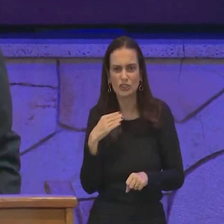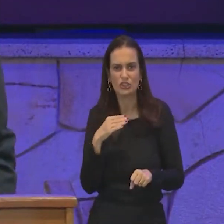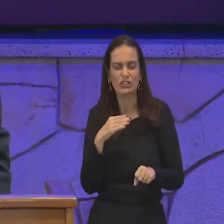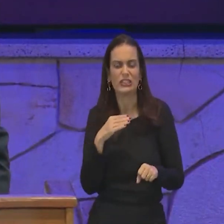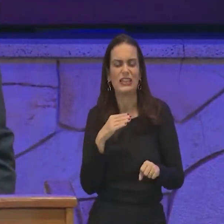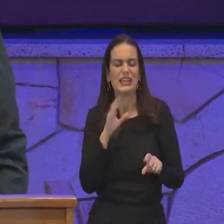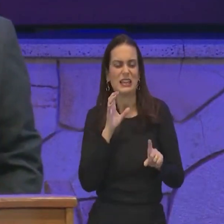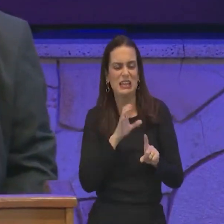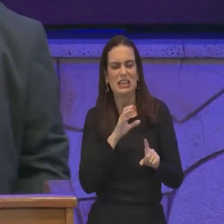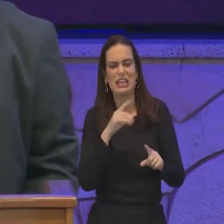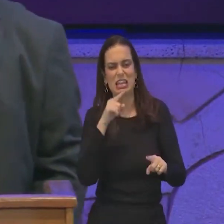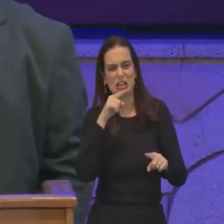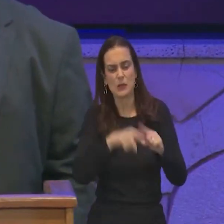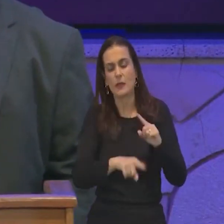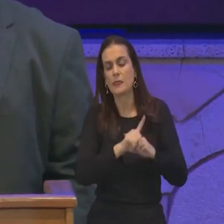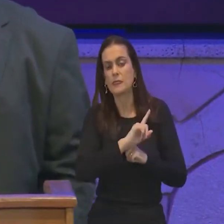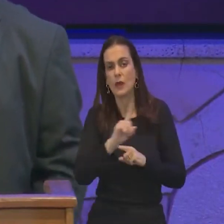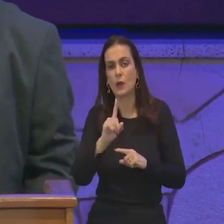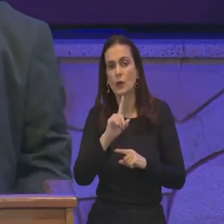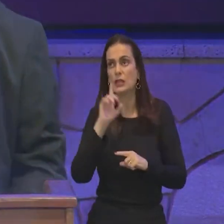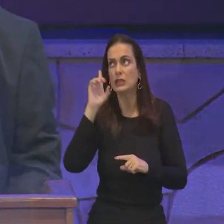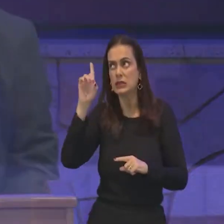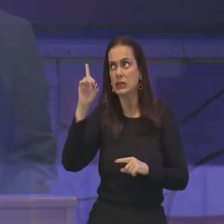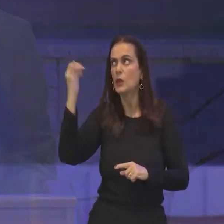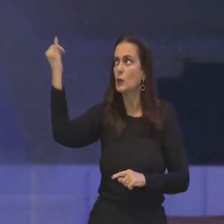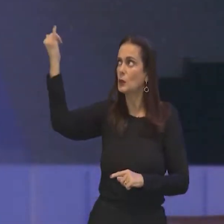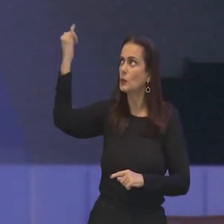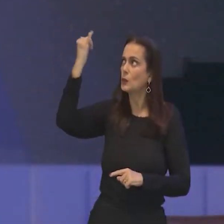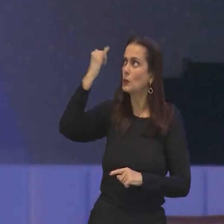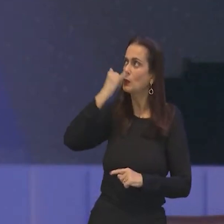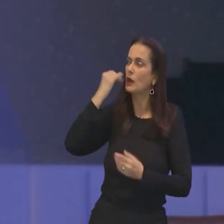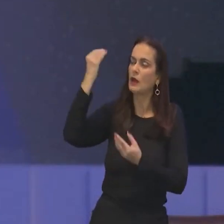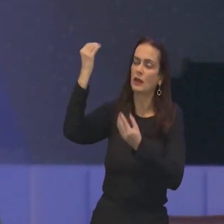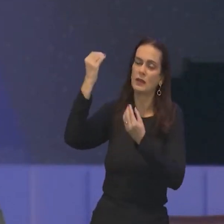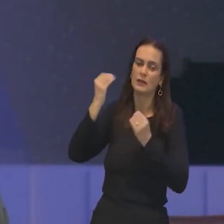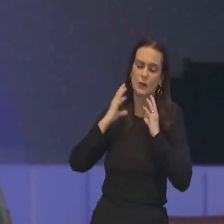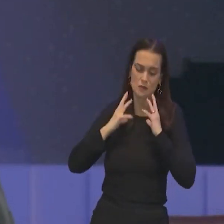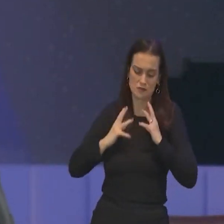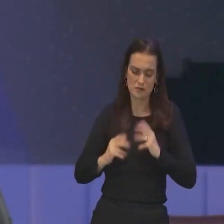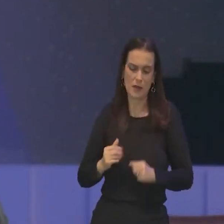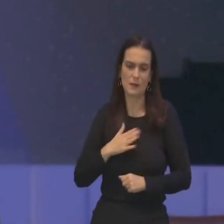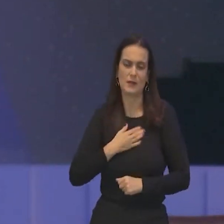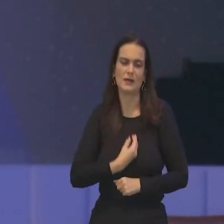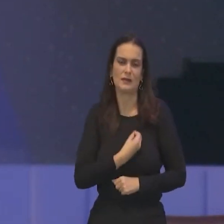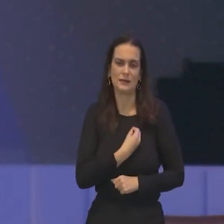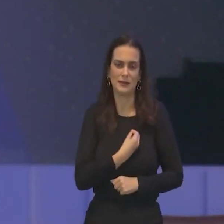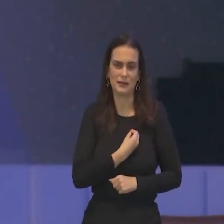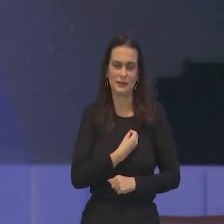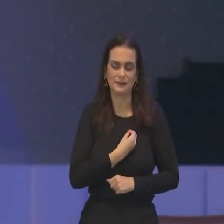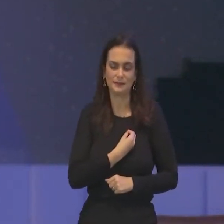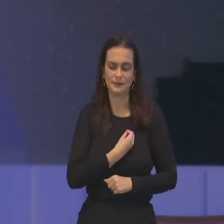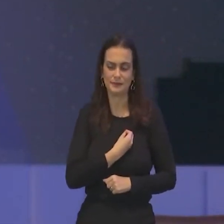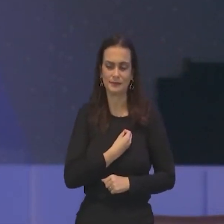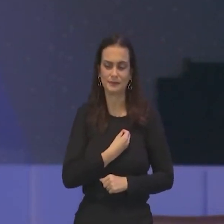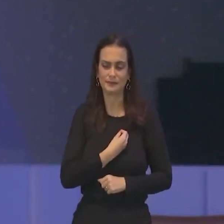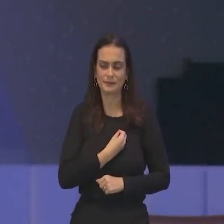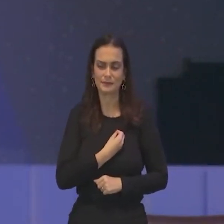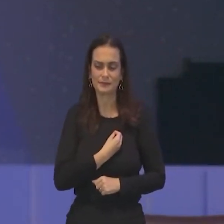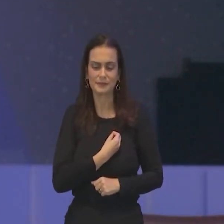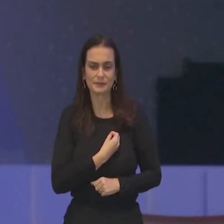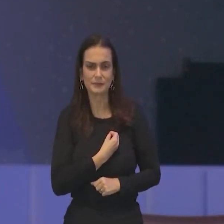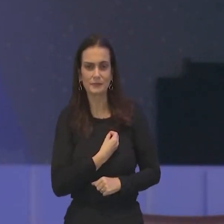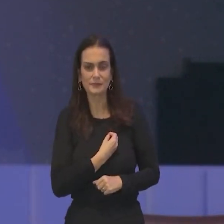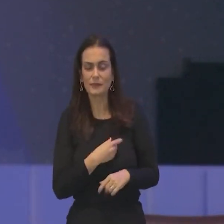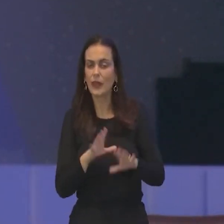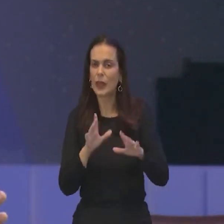O Deus Todo-Poderoso perdoou e purificou os lábios do seu profeta. E essa é uma palavra estranha